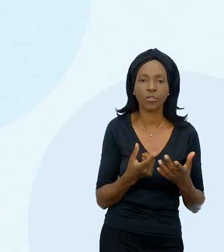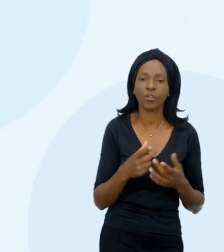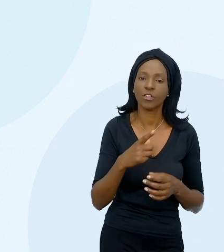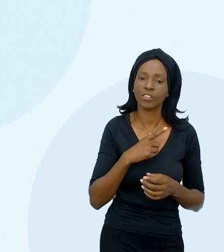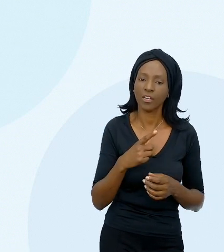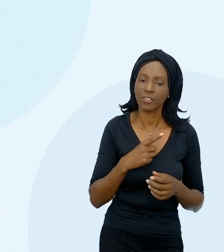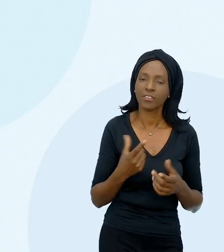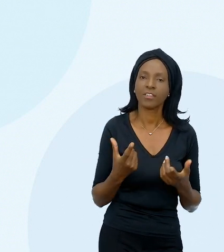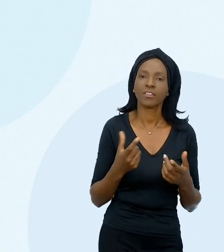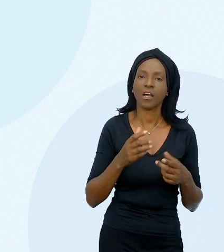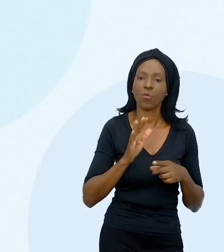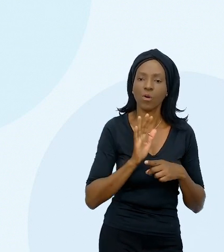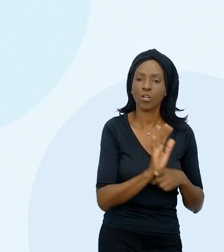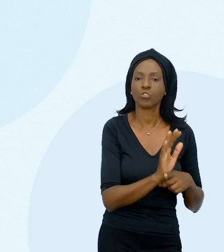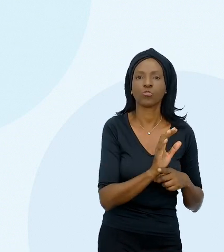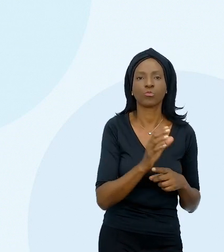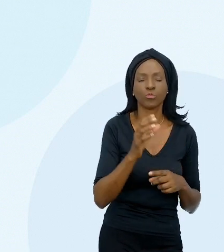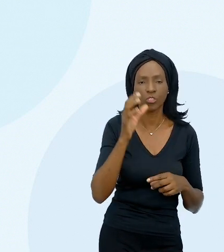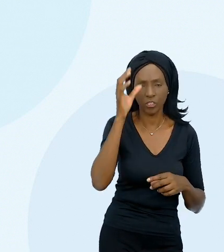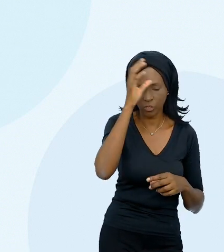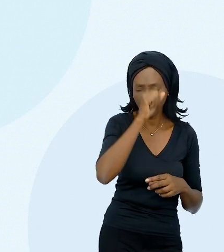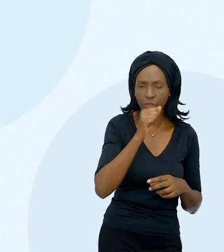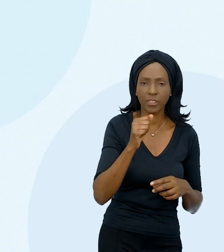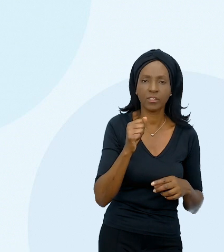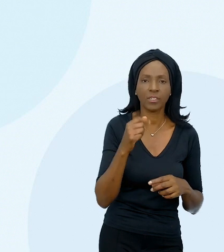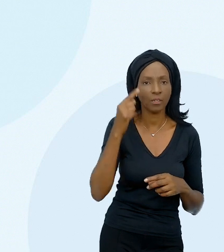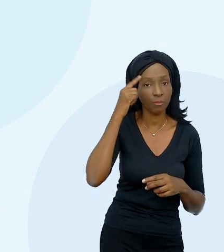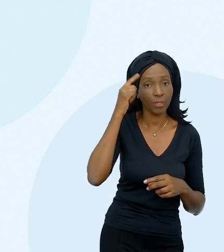intencionalidade educativa, pensando nas ações